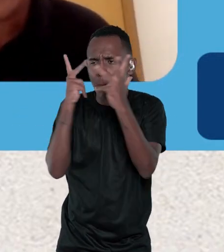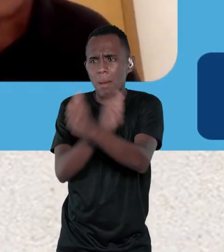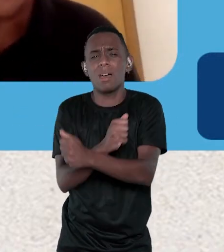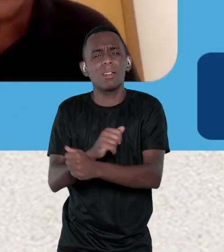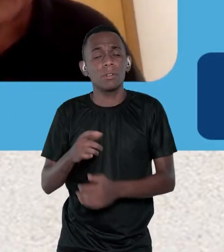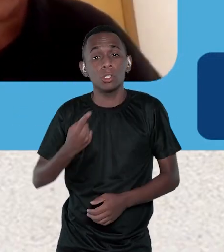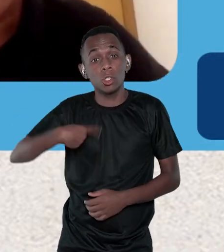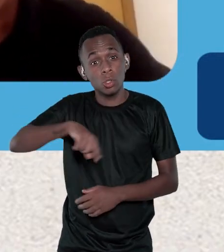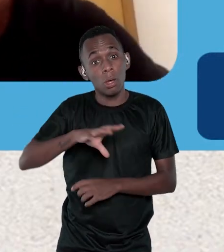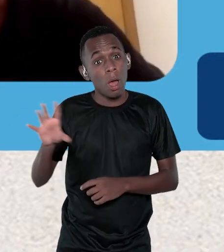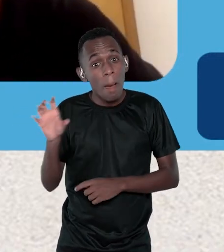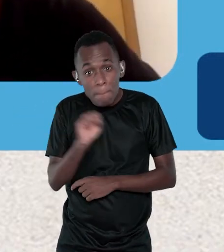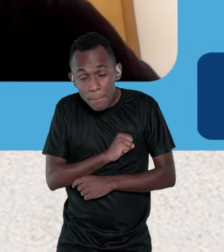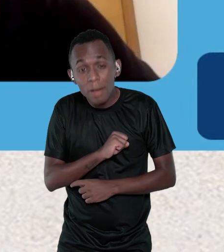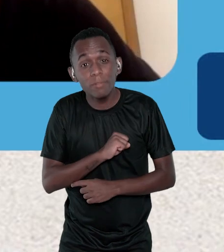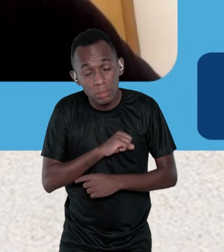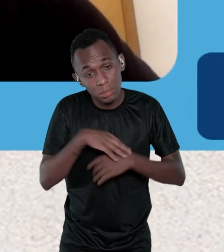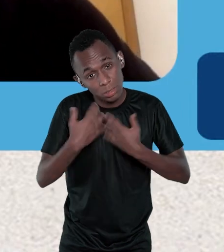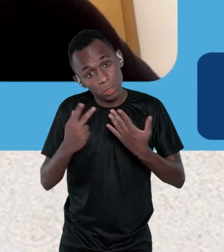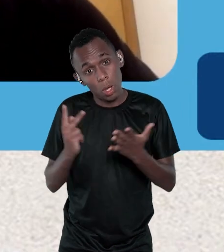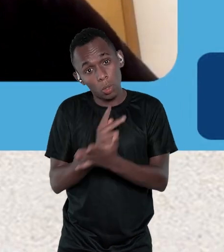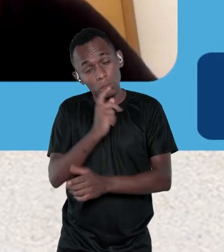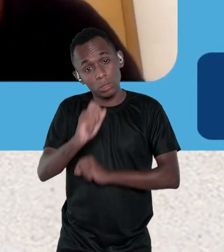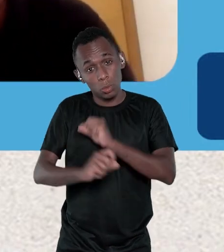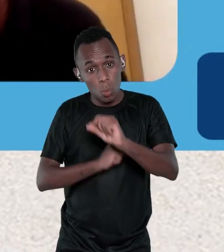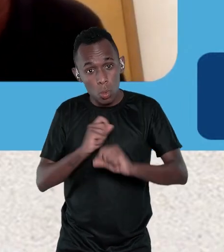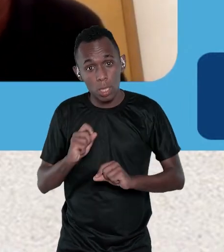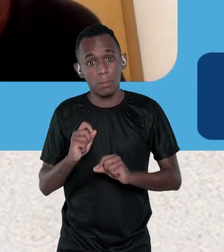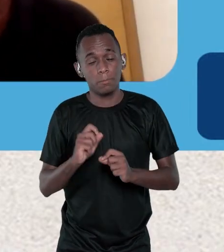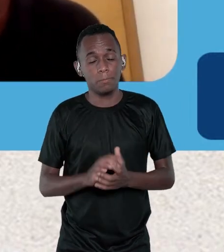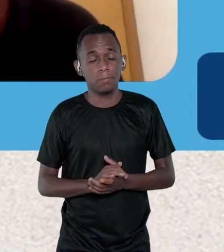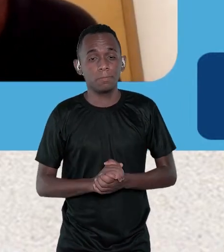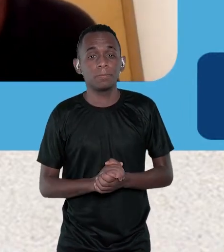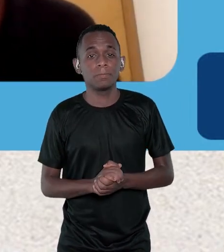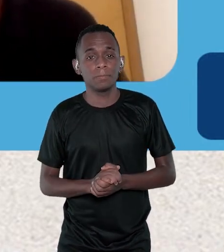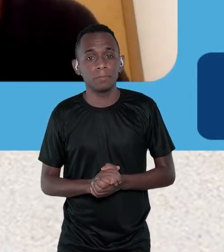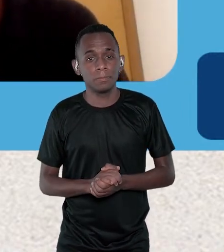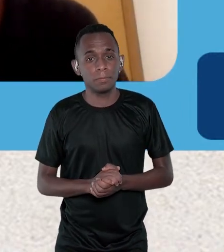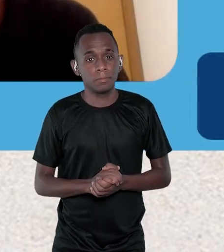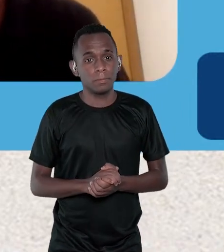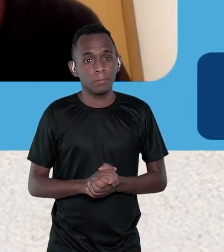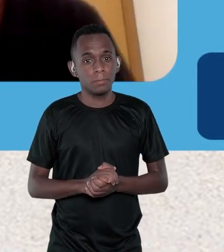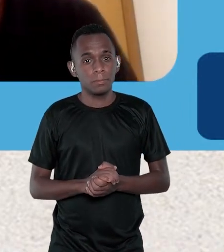giz, né? Que é a caixa d'água. A gente adorava. E com isso,